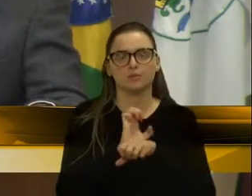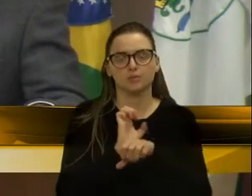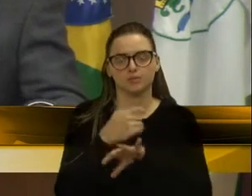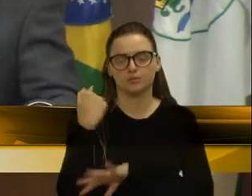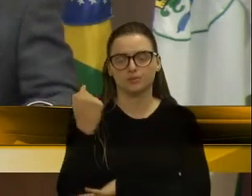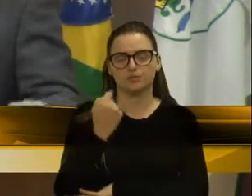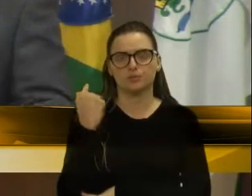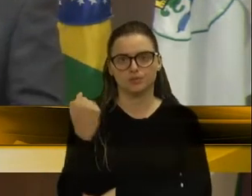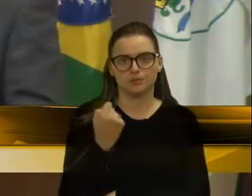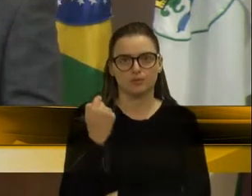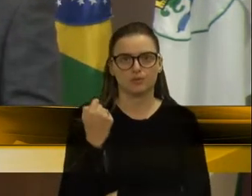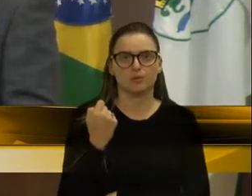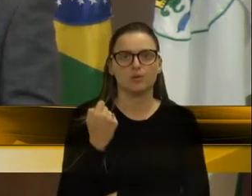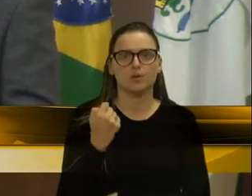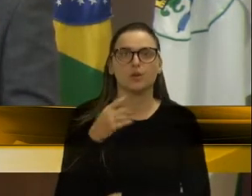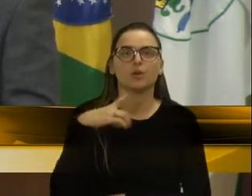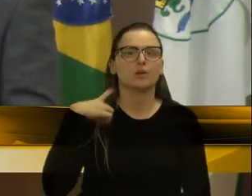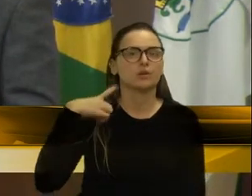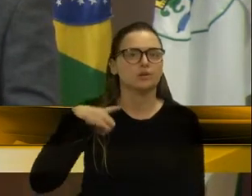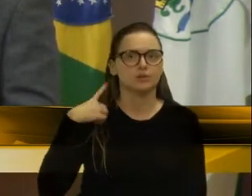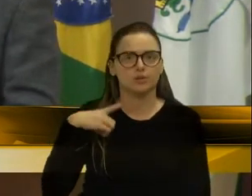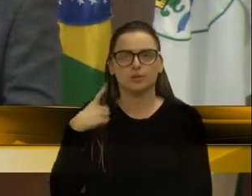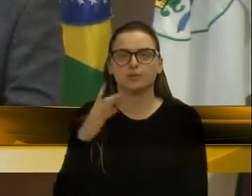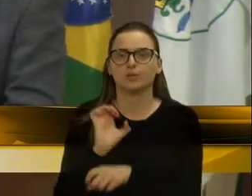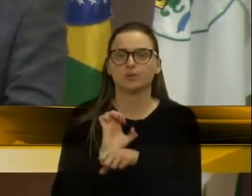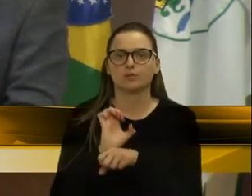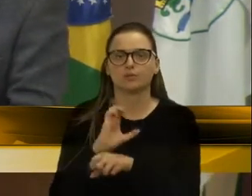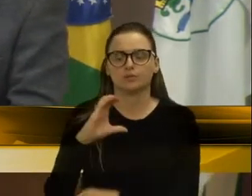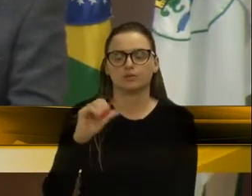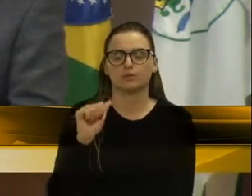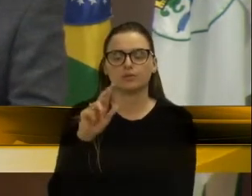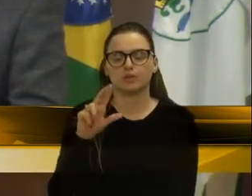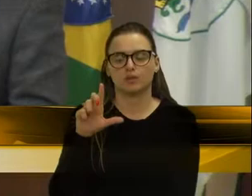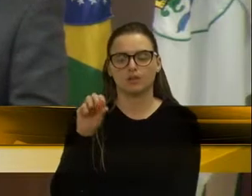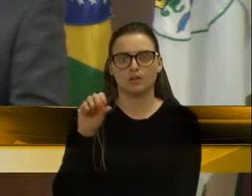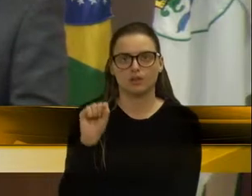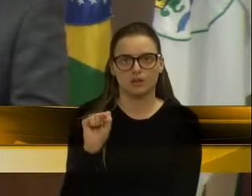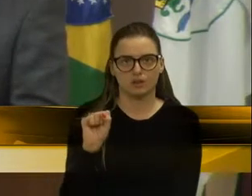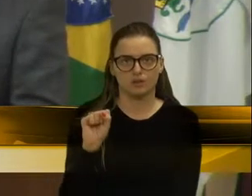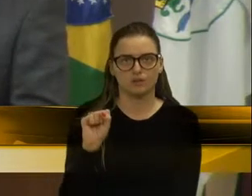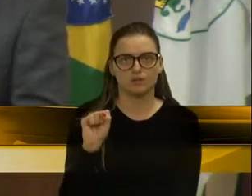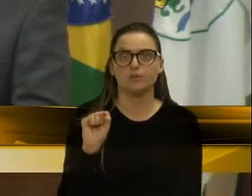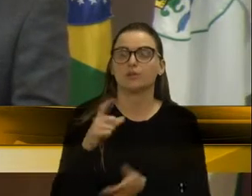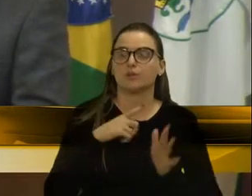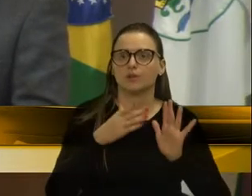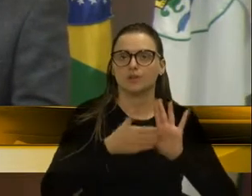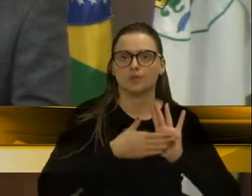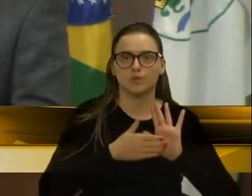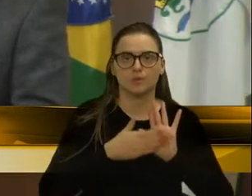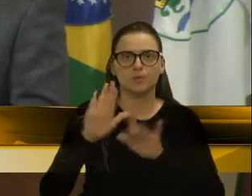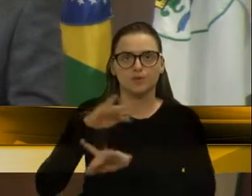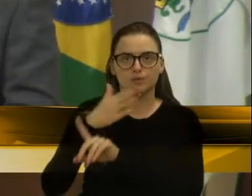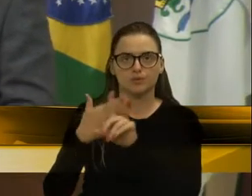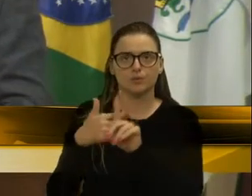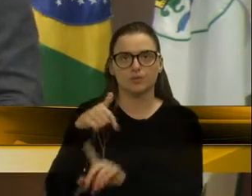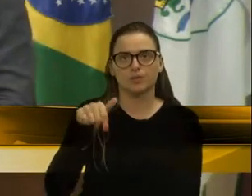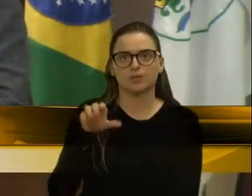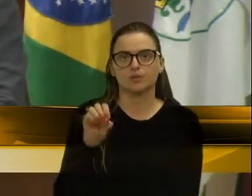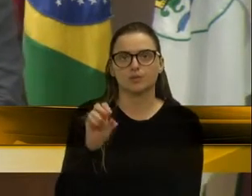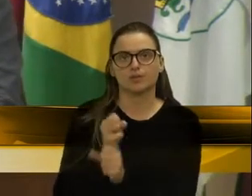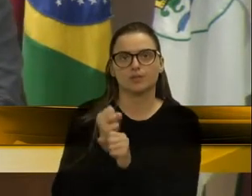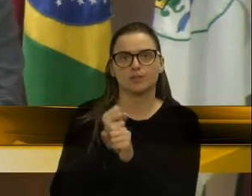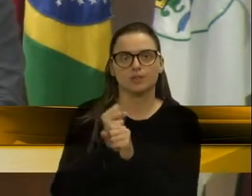do sul na qual o deputado estadual carlos burle qo propôs uma homenagem aos 70 anos das